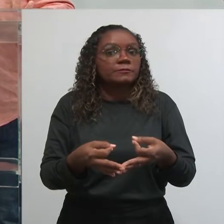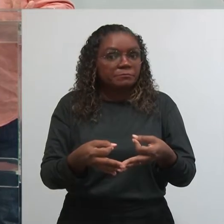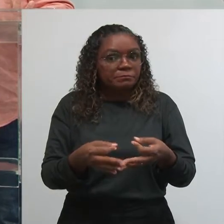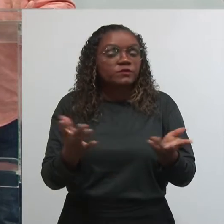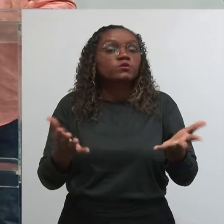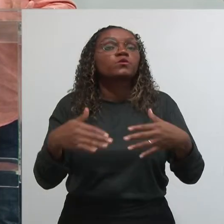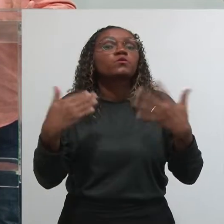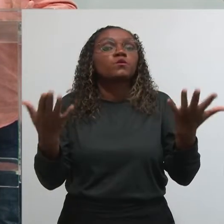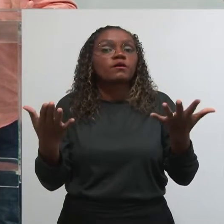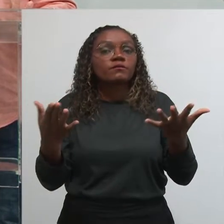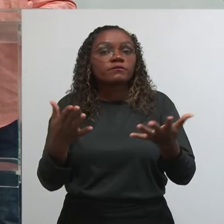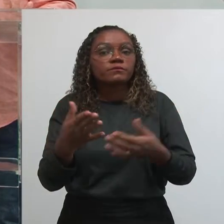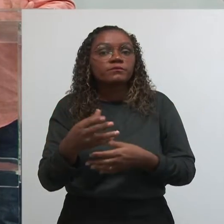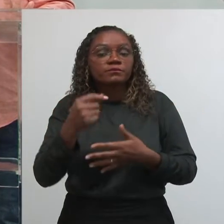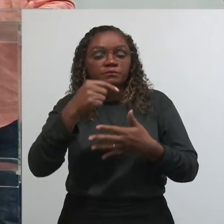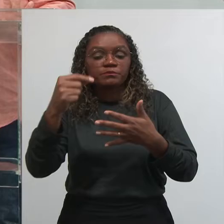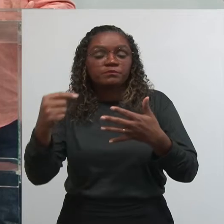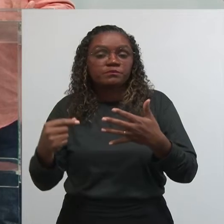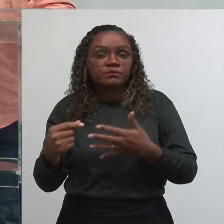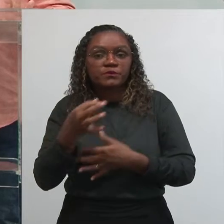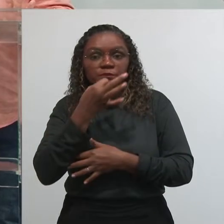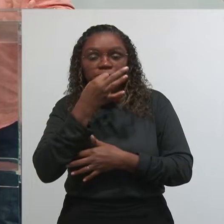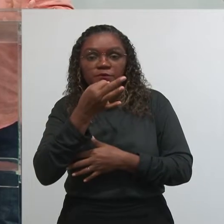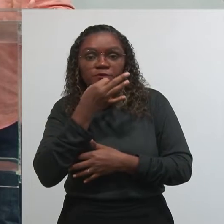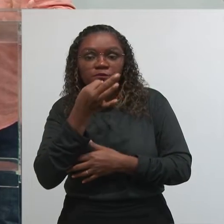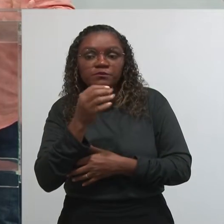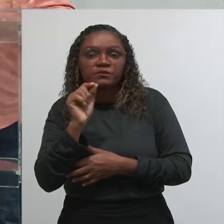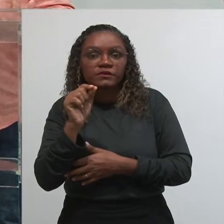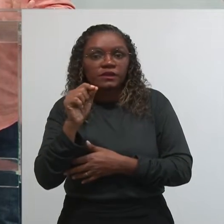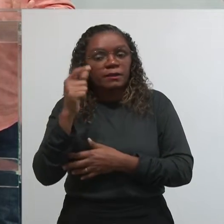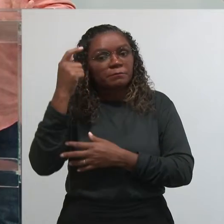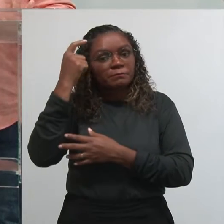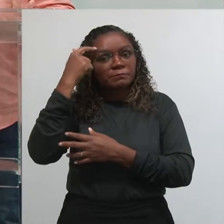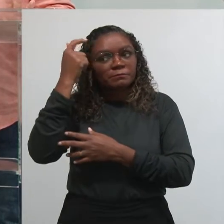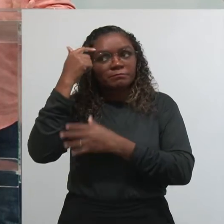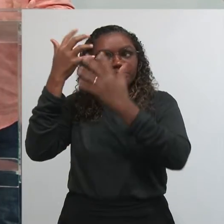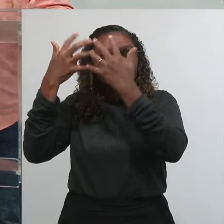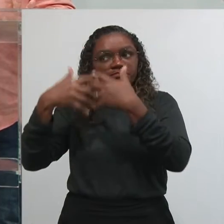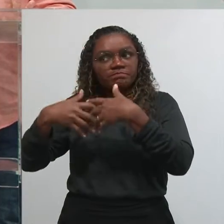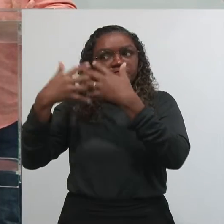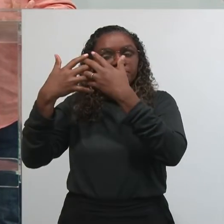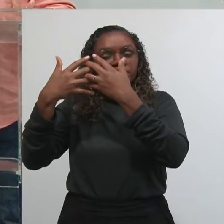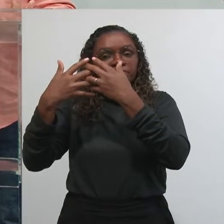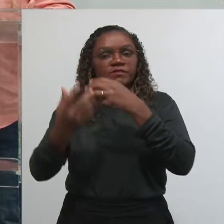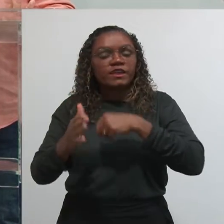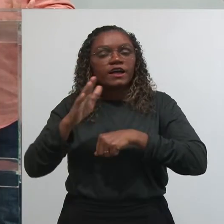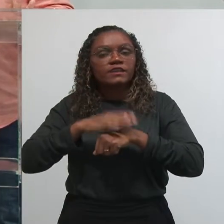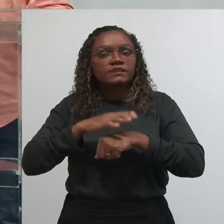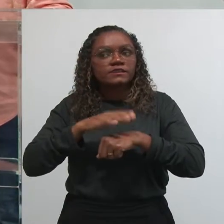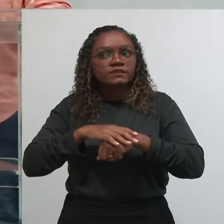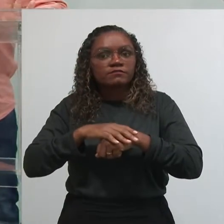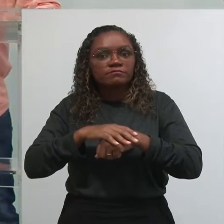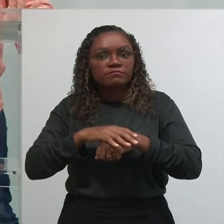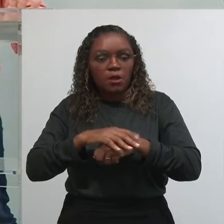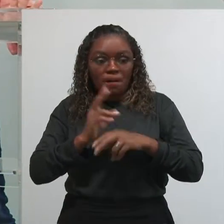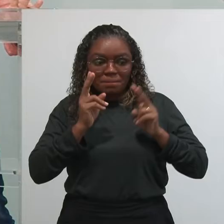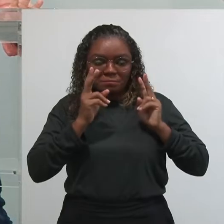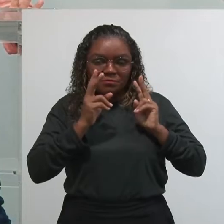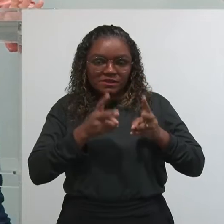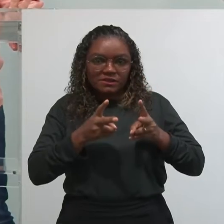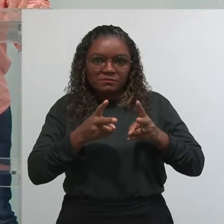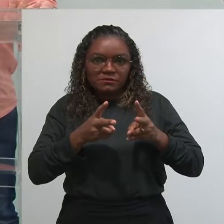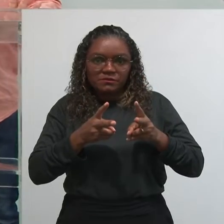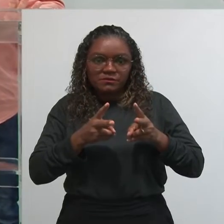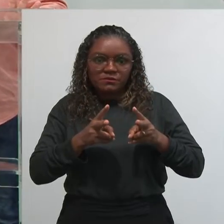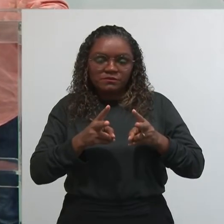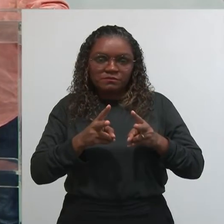alternativa de, já nesse momento, né, repensar aquela ação, repensar aquele fluxo, no sentido